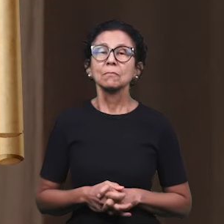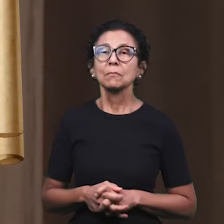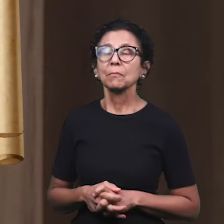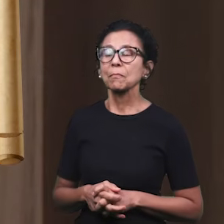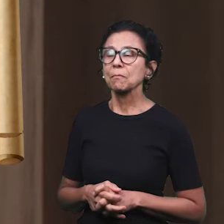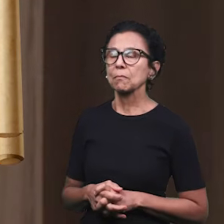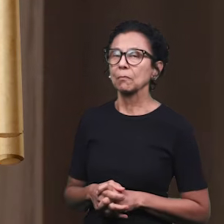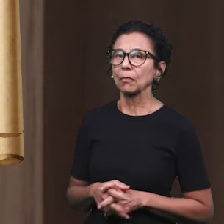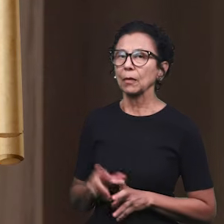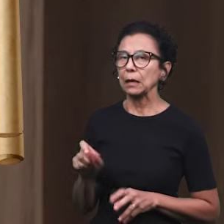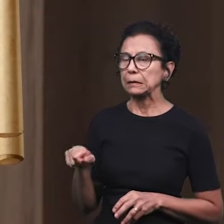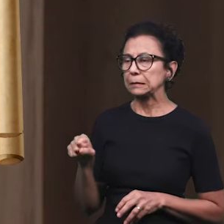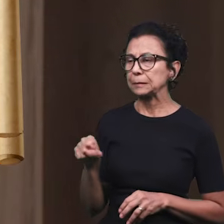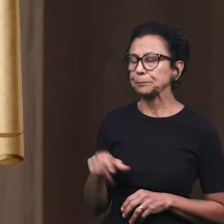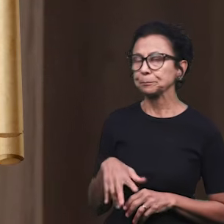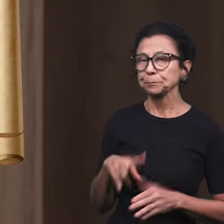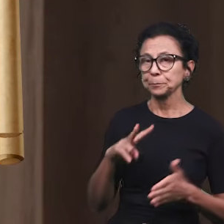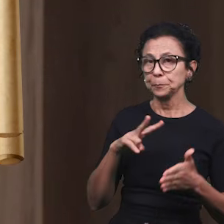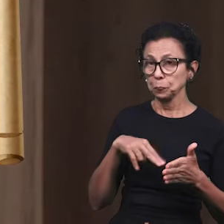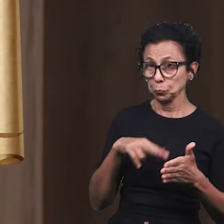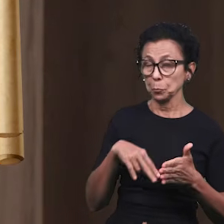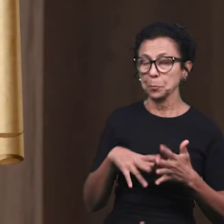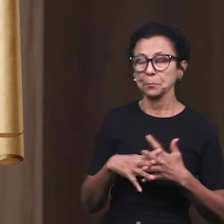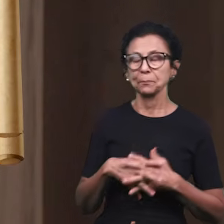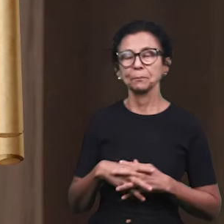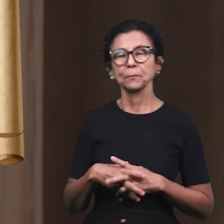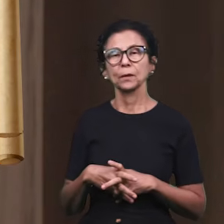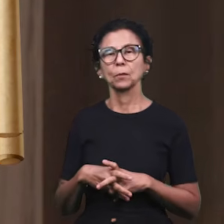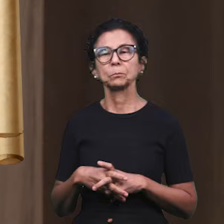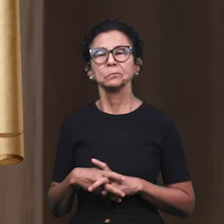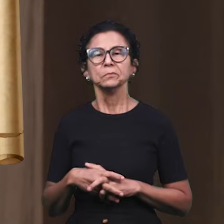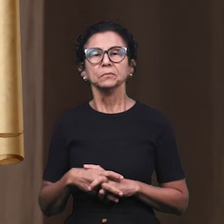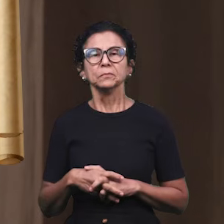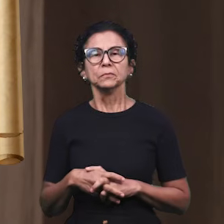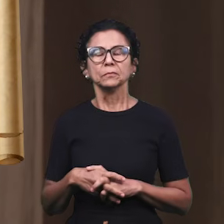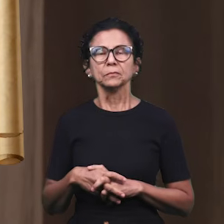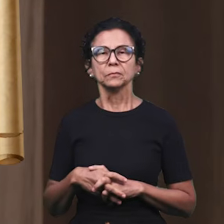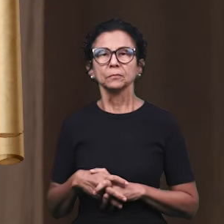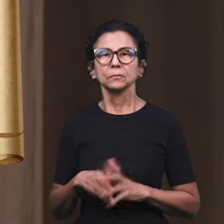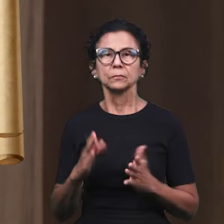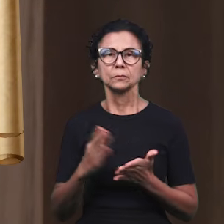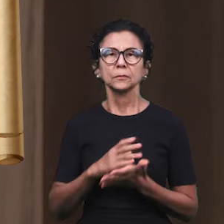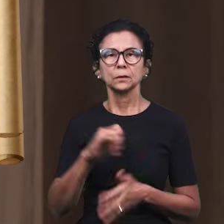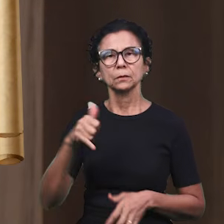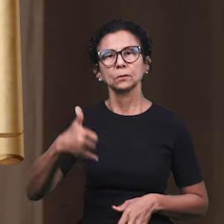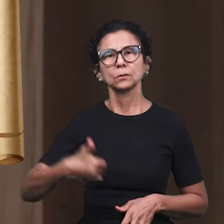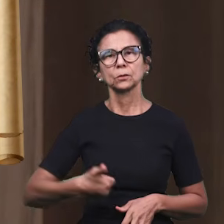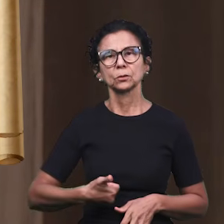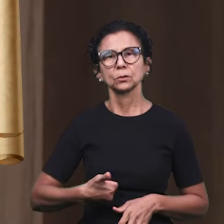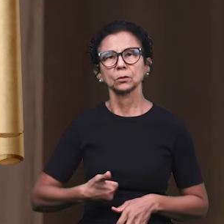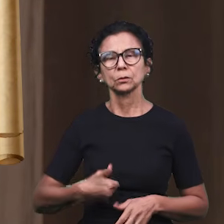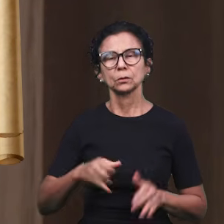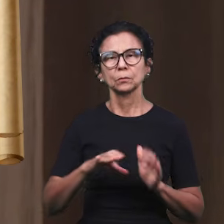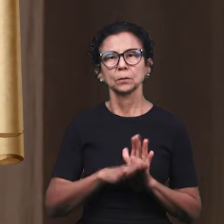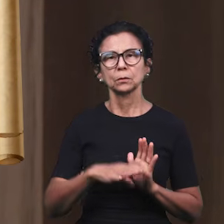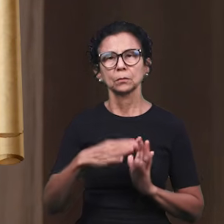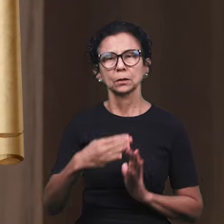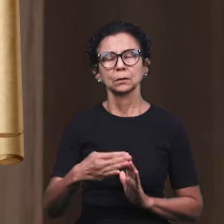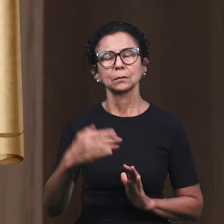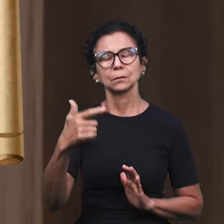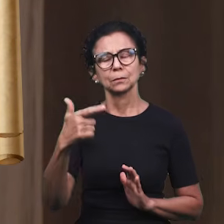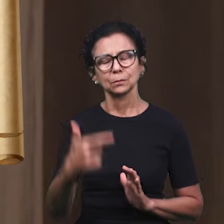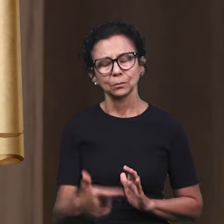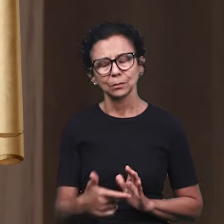Jó 42:5, diz assim: com o ouvir dos meus ouvidos ouvi, mas agora